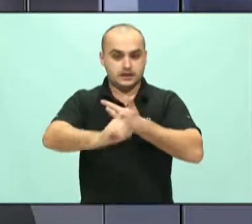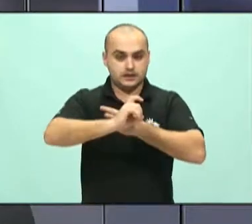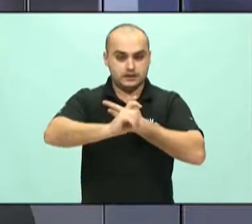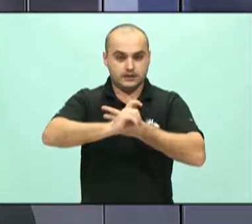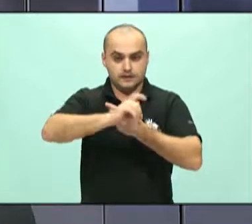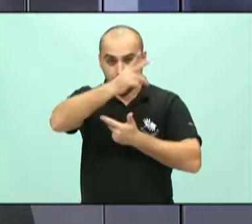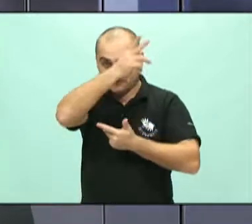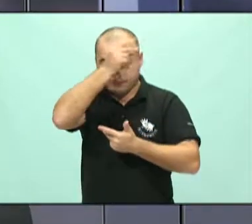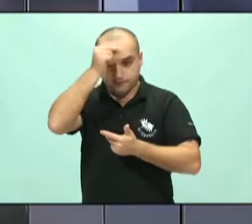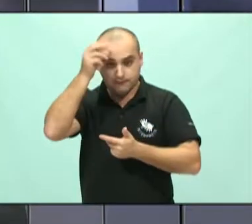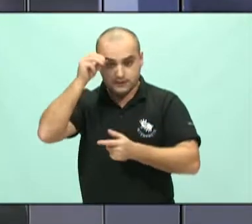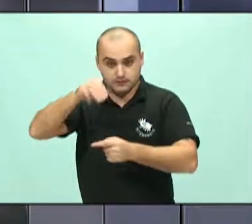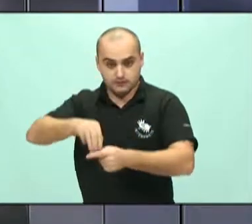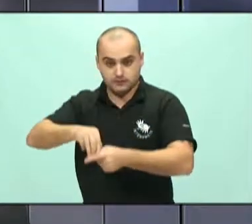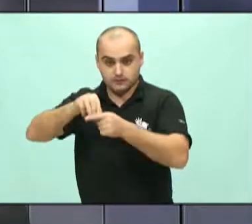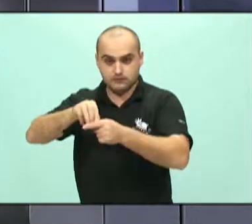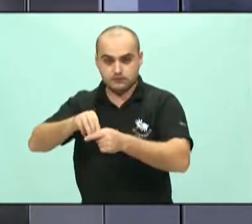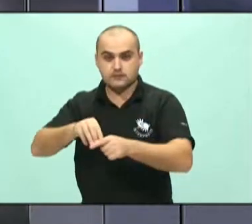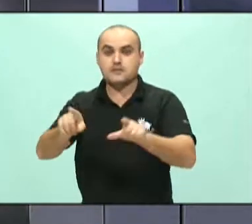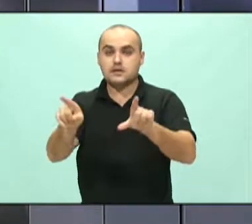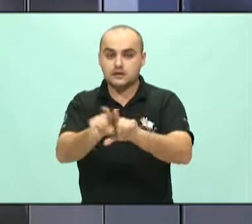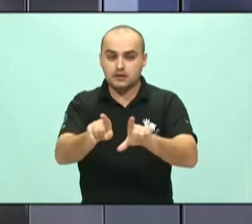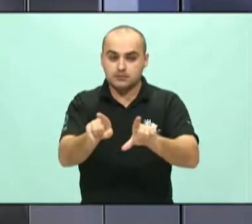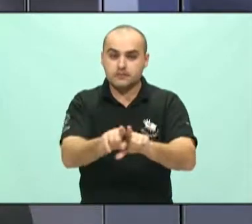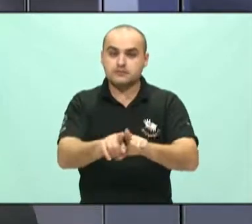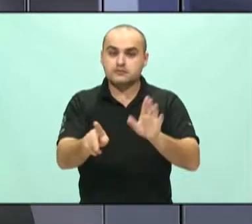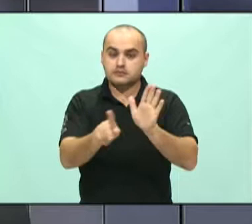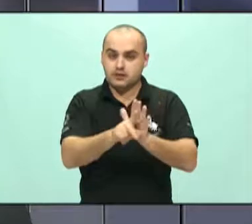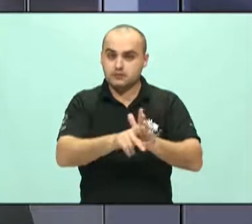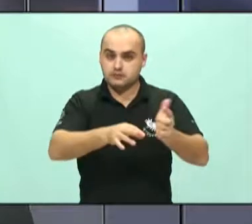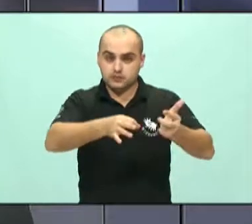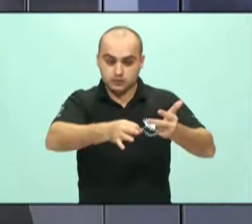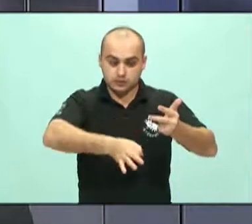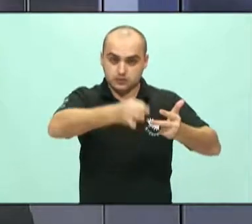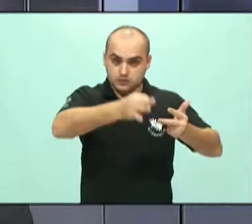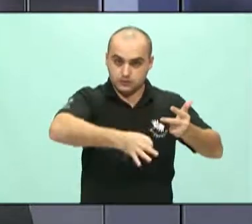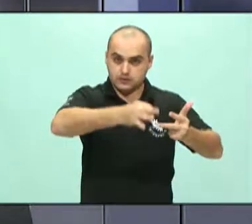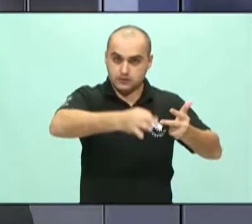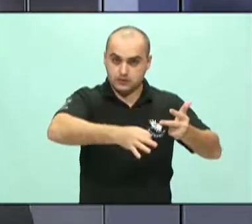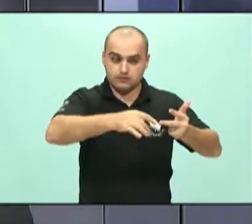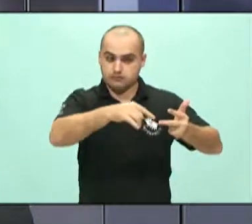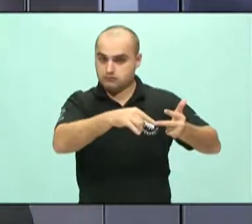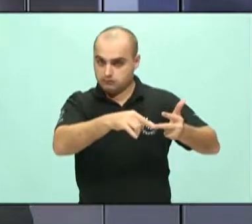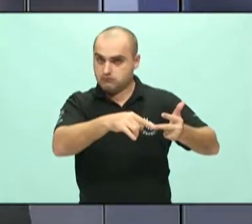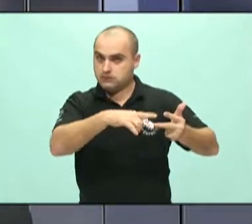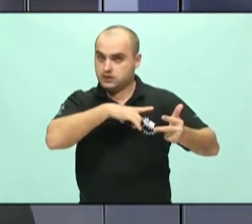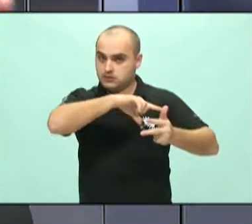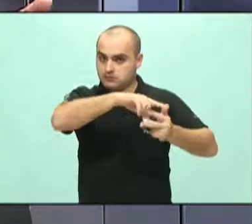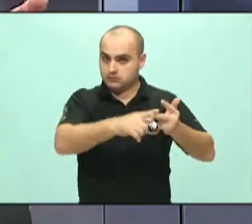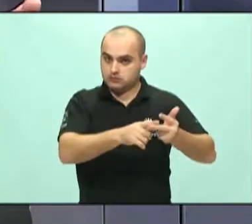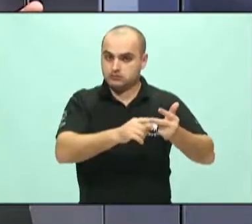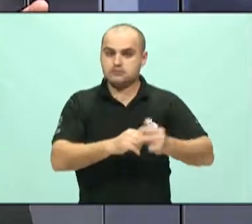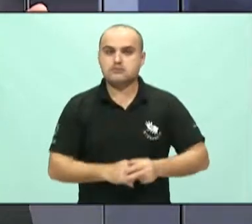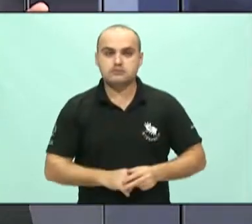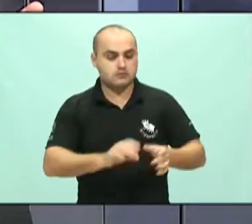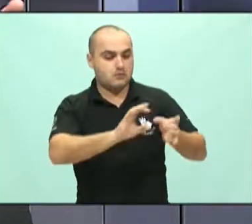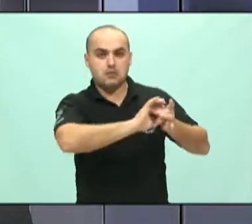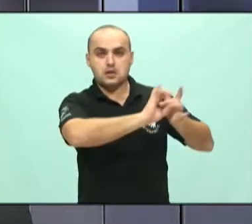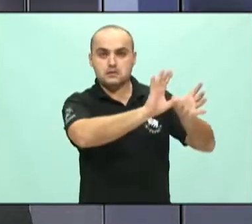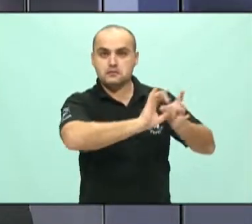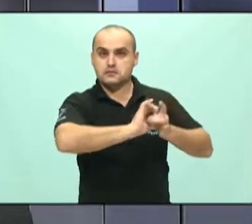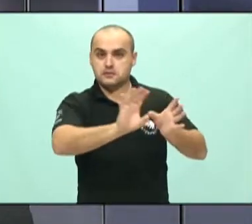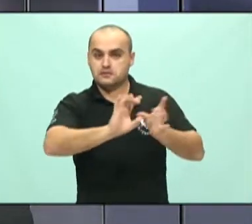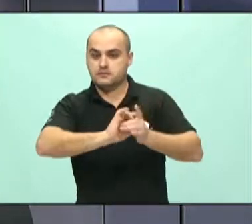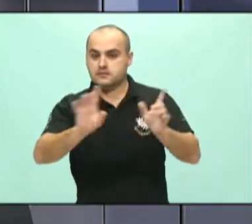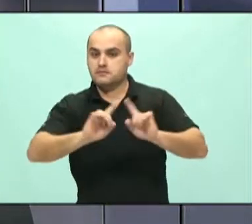Prefeitura Municipal, e o Poder Judiciário, que é o terceiro poder, eles são independentes, mas